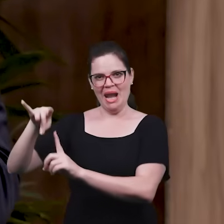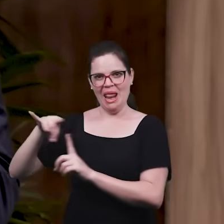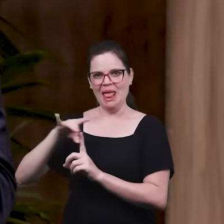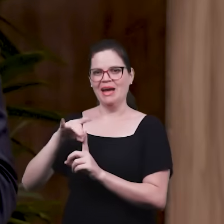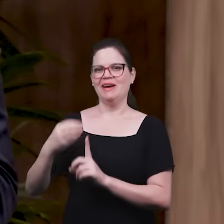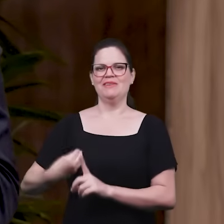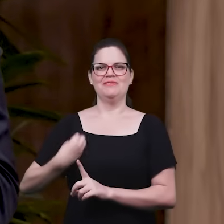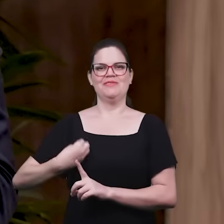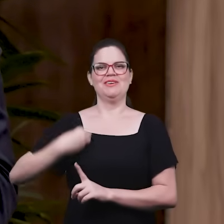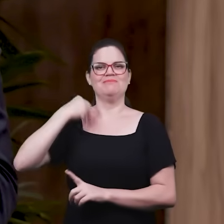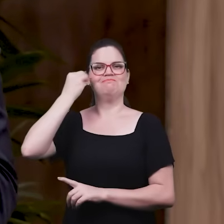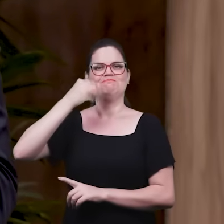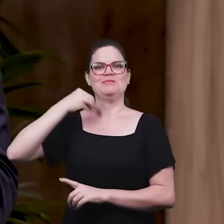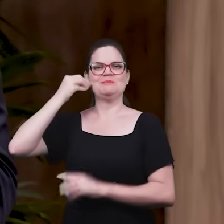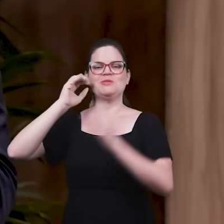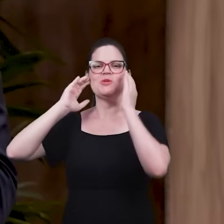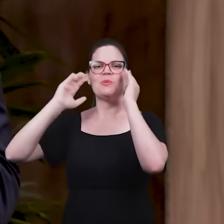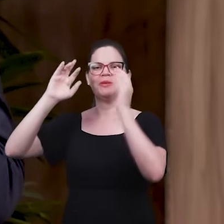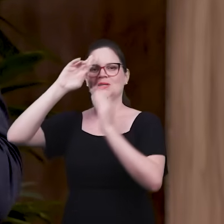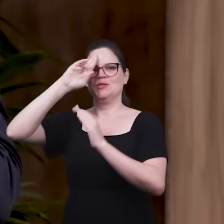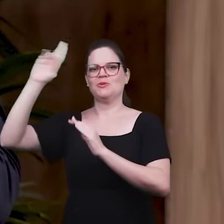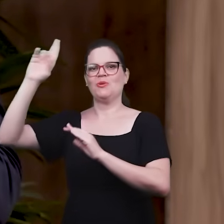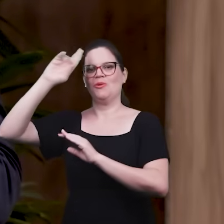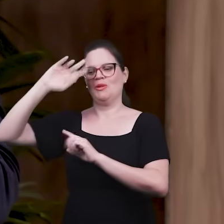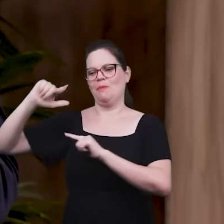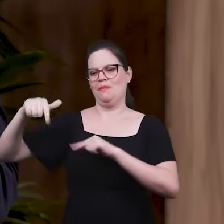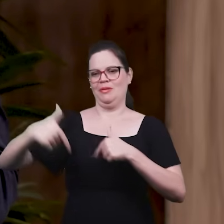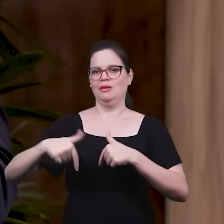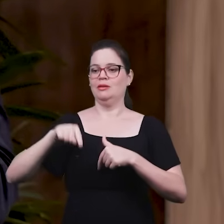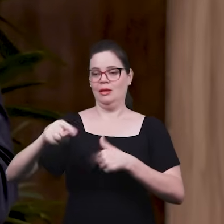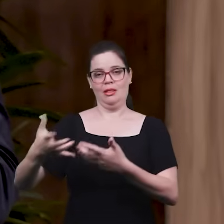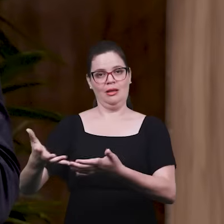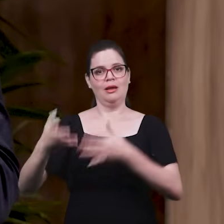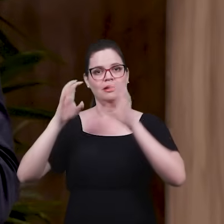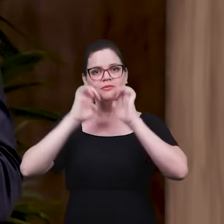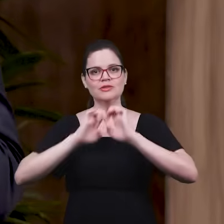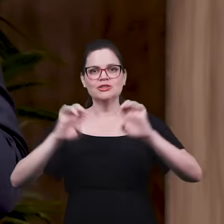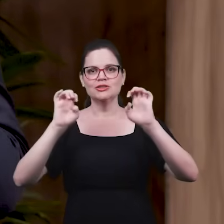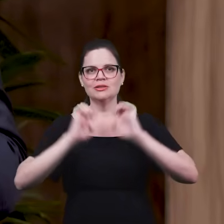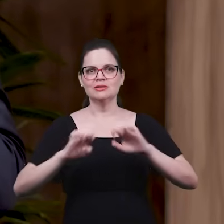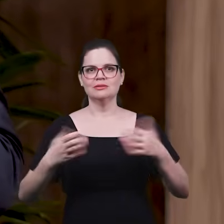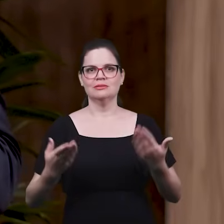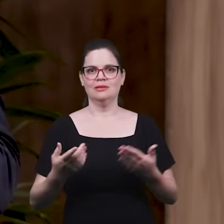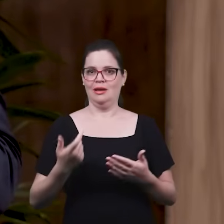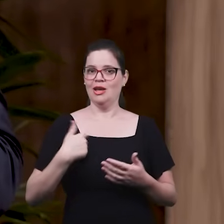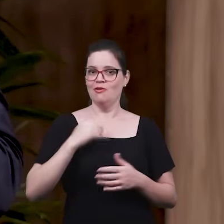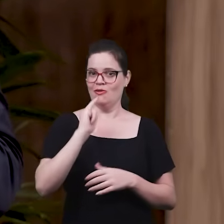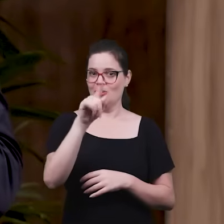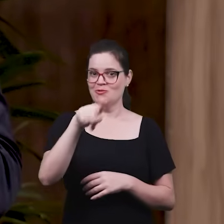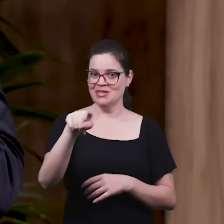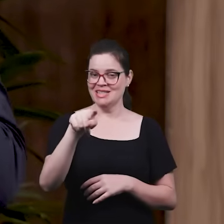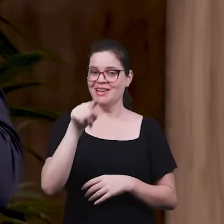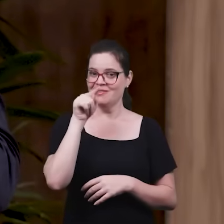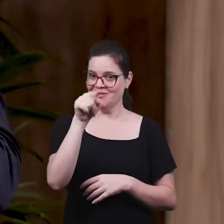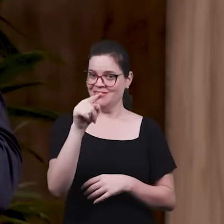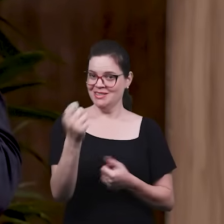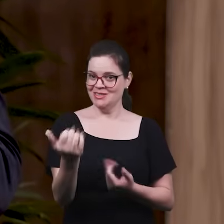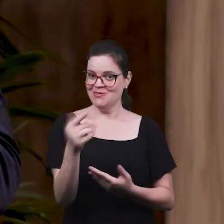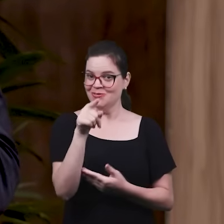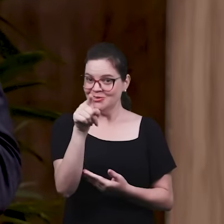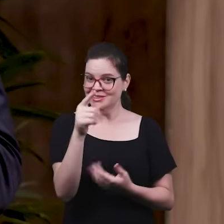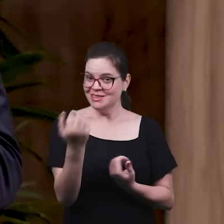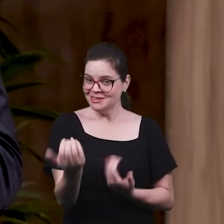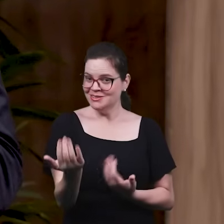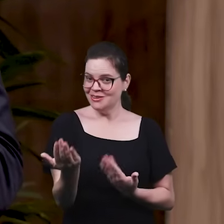aquilo que Deus está operando na igreja. Então o jovem quer evangelizar. Até me dirigir ao jovem, aqui a você